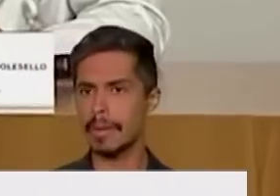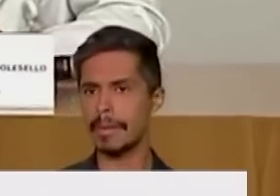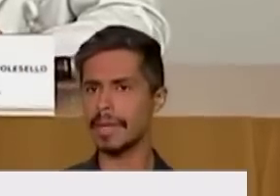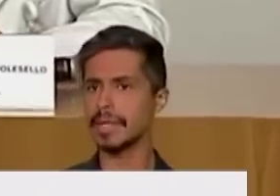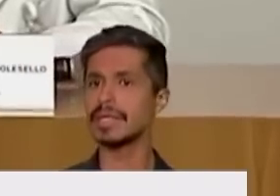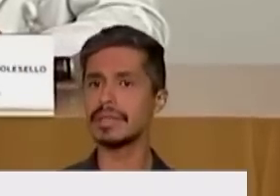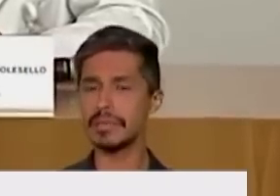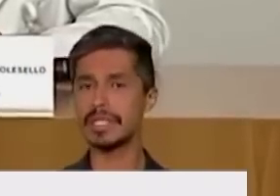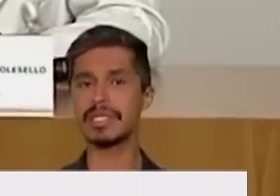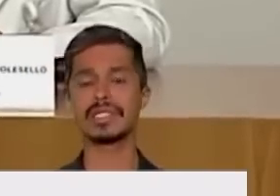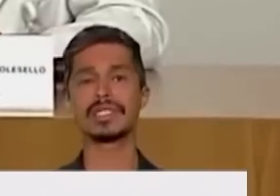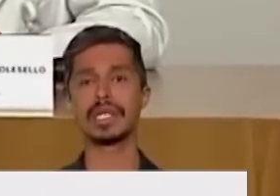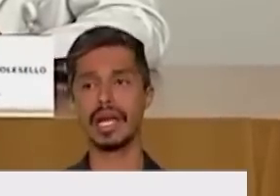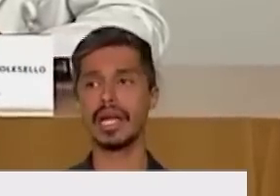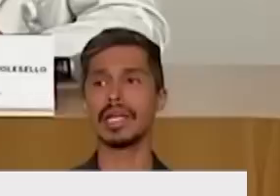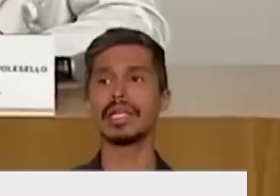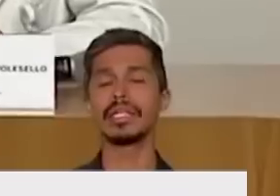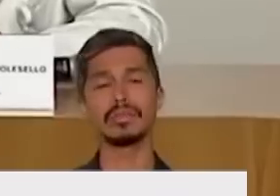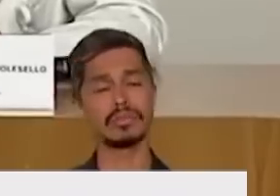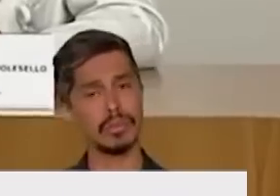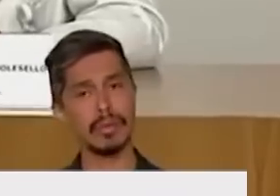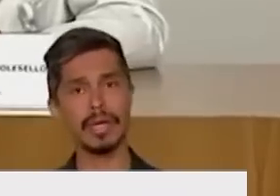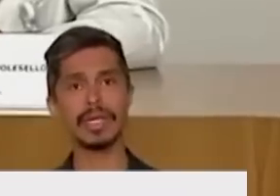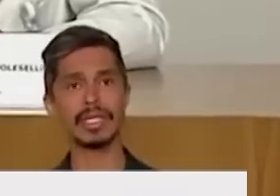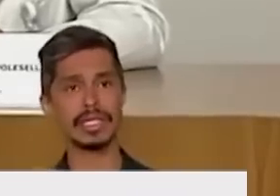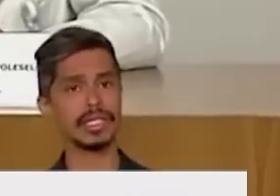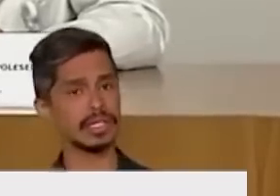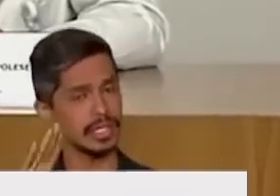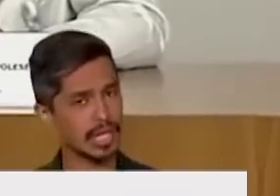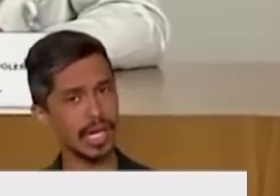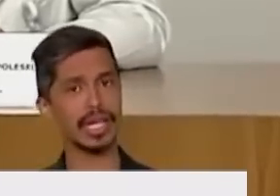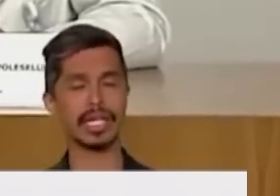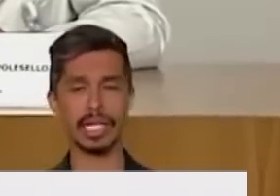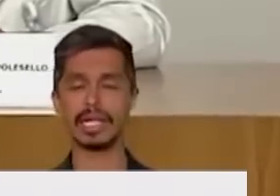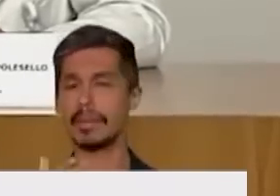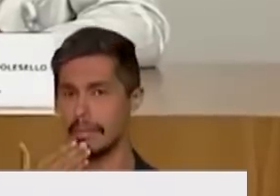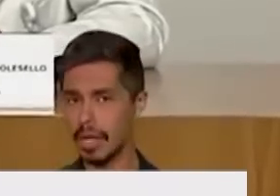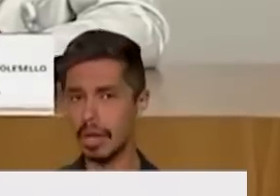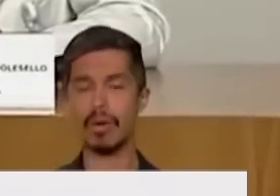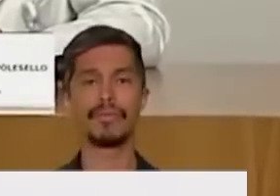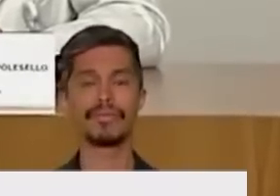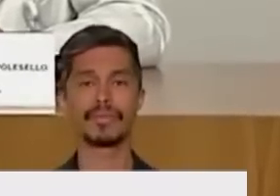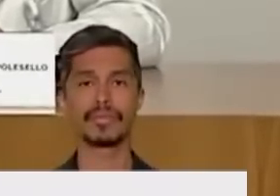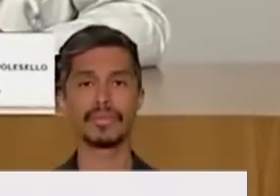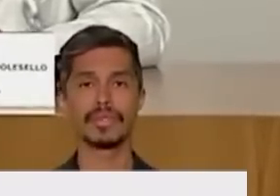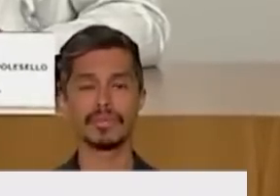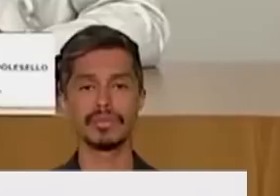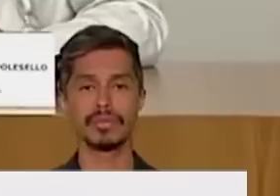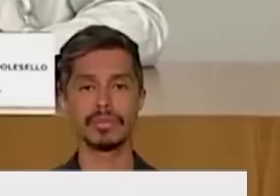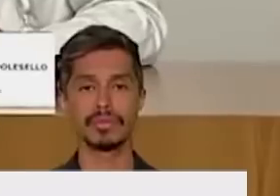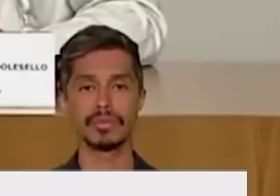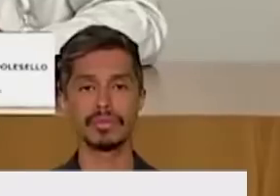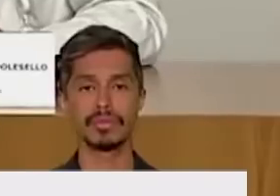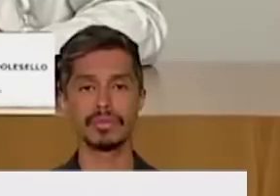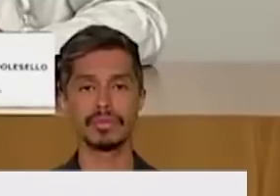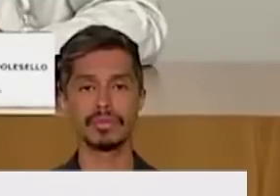de despachar no Alvorada por conta exatamente da necessidade de fisioterapia, do repouso, que ele não pode ainda,